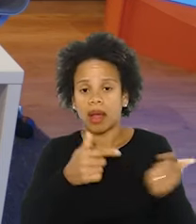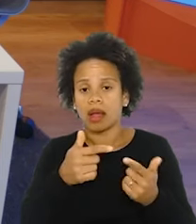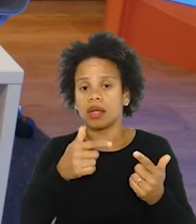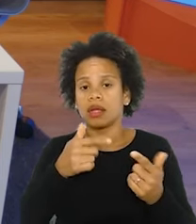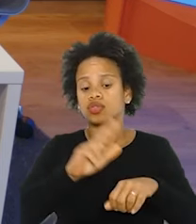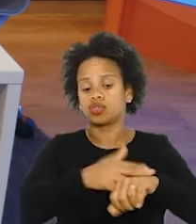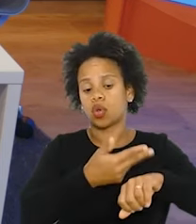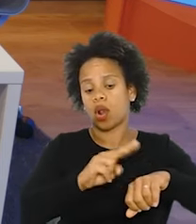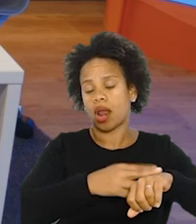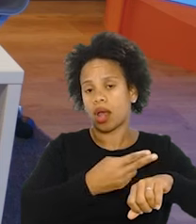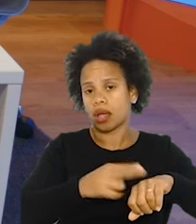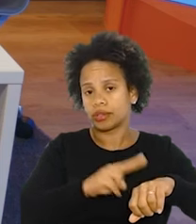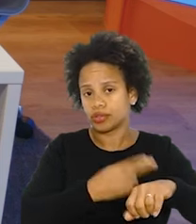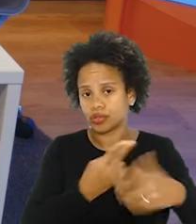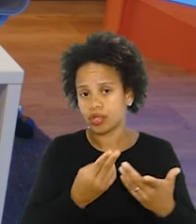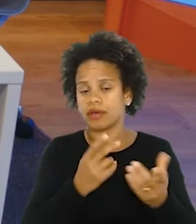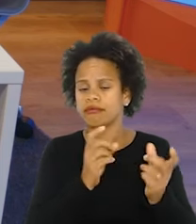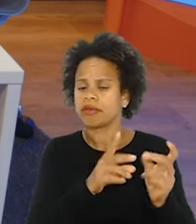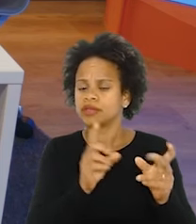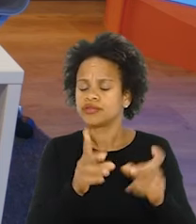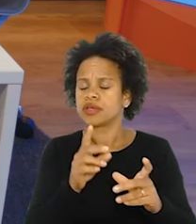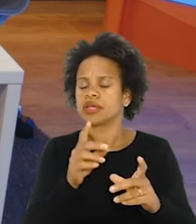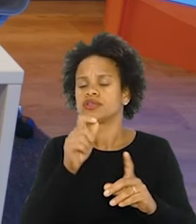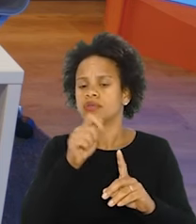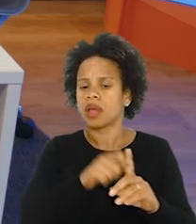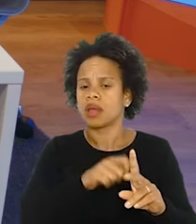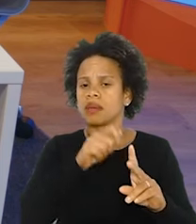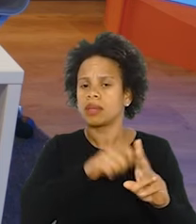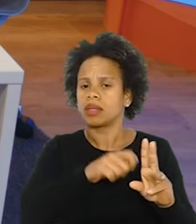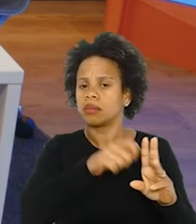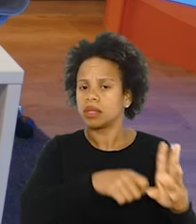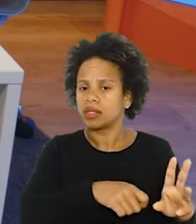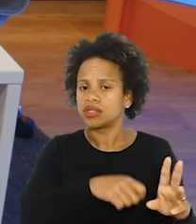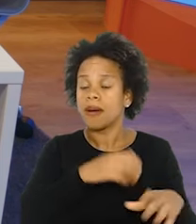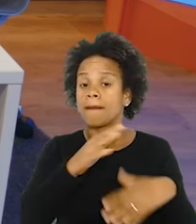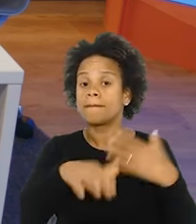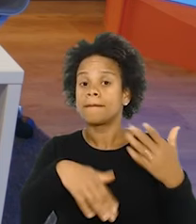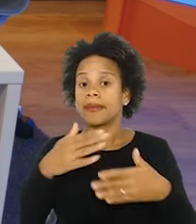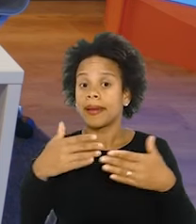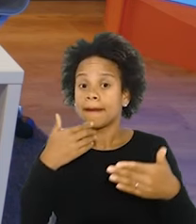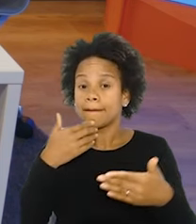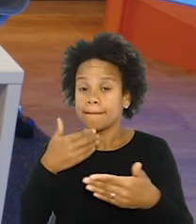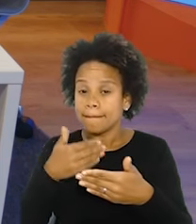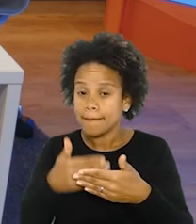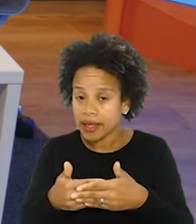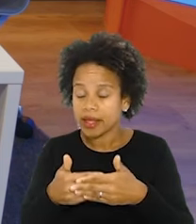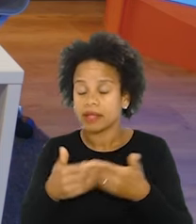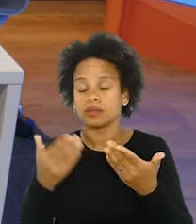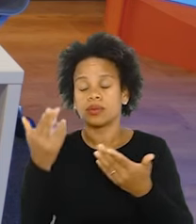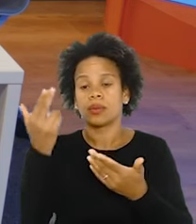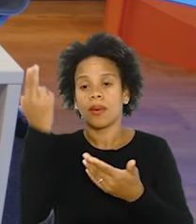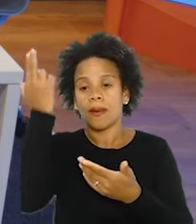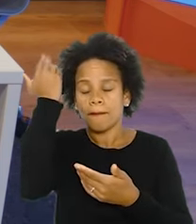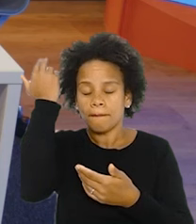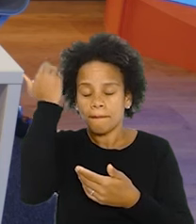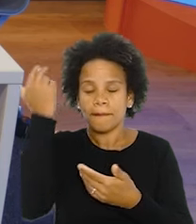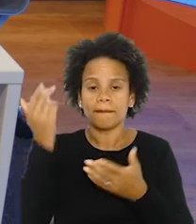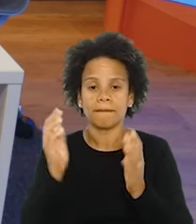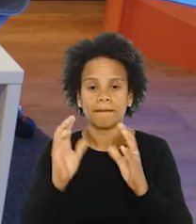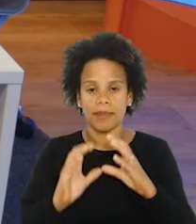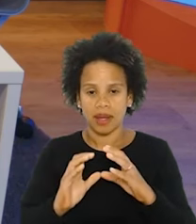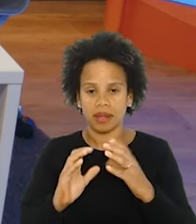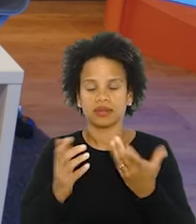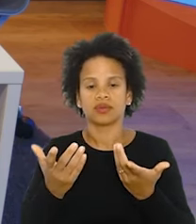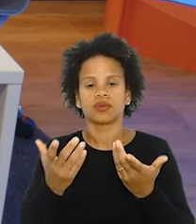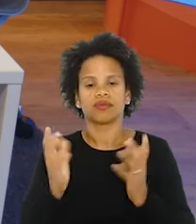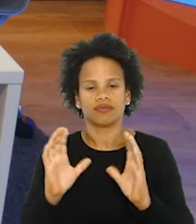vendendo o um X mensal uma uma receita recorrente quando chega agora próximo da páscoa um pouquinho antes da páscoa os pedidos